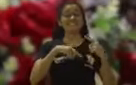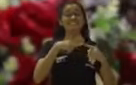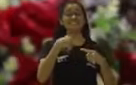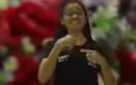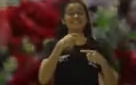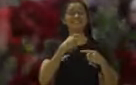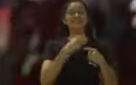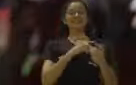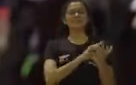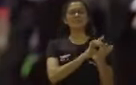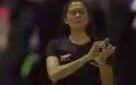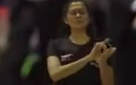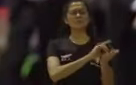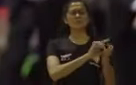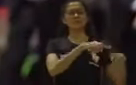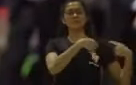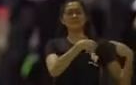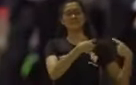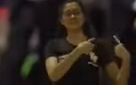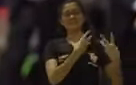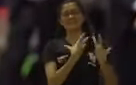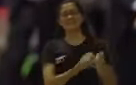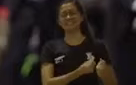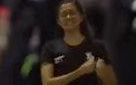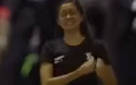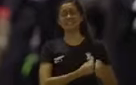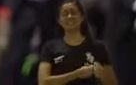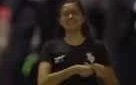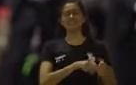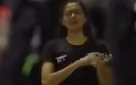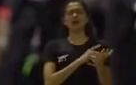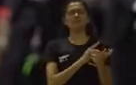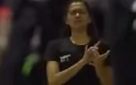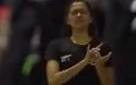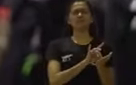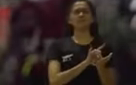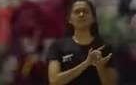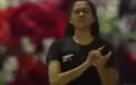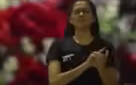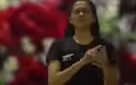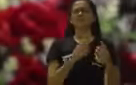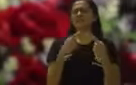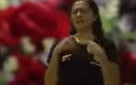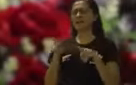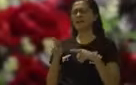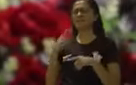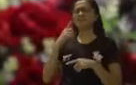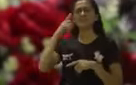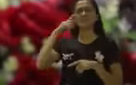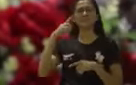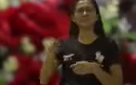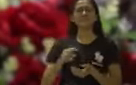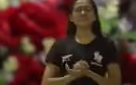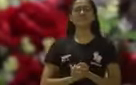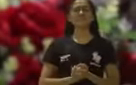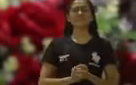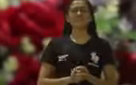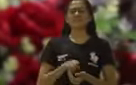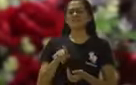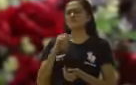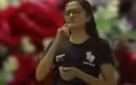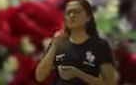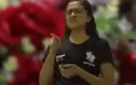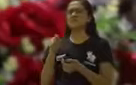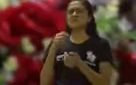ele tenta e você cede, ele se posiciona como acusador, dizendo: você